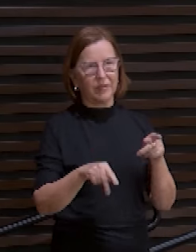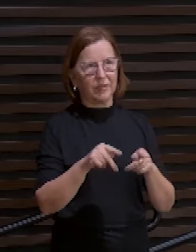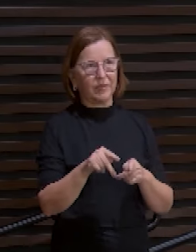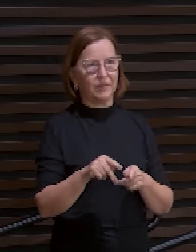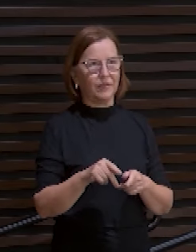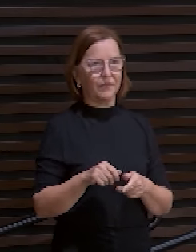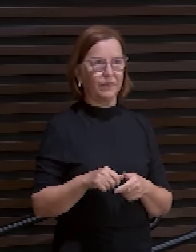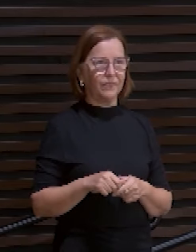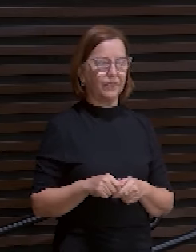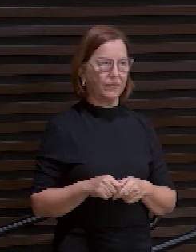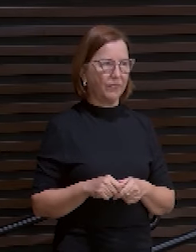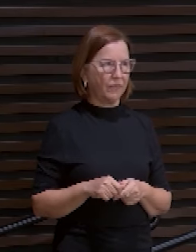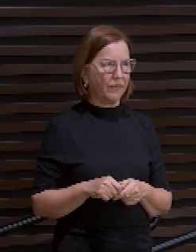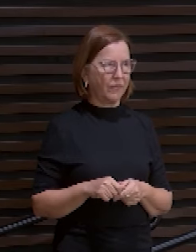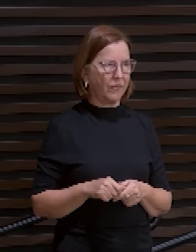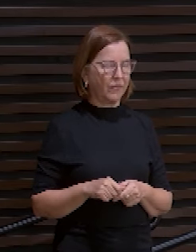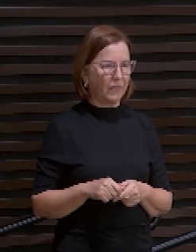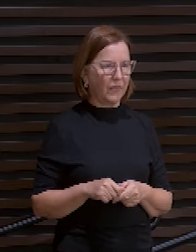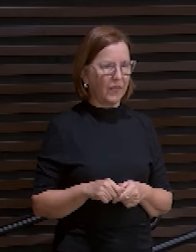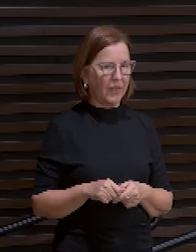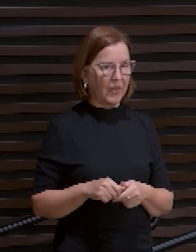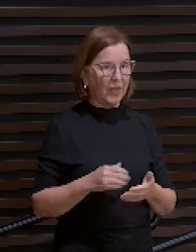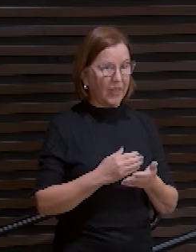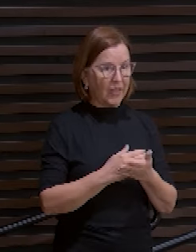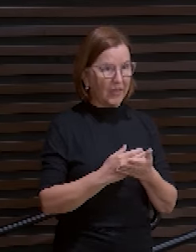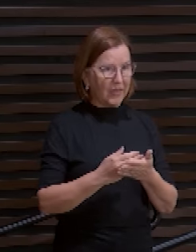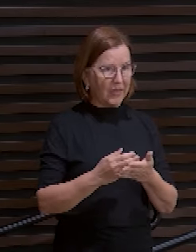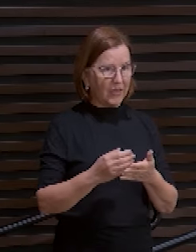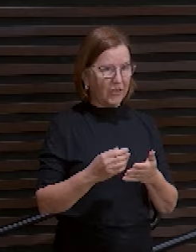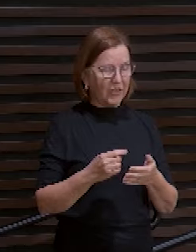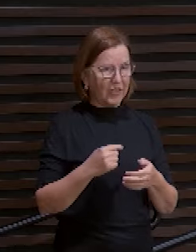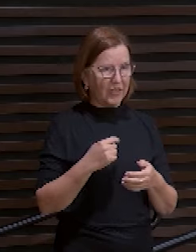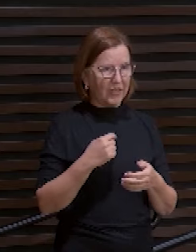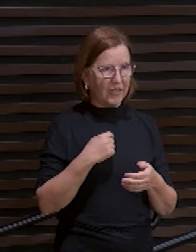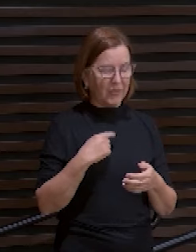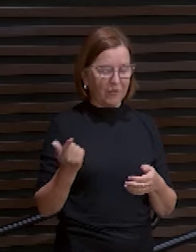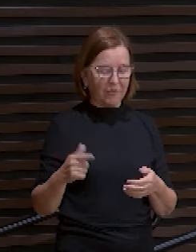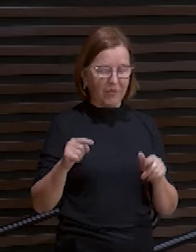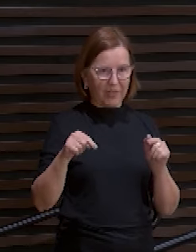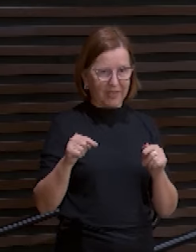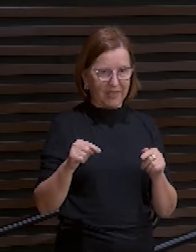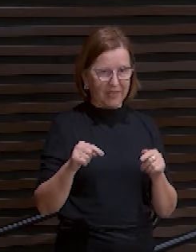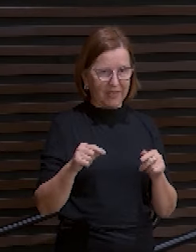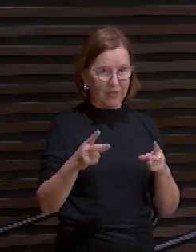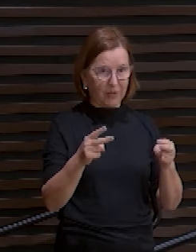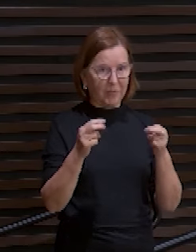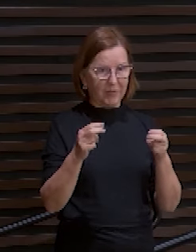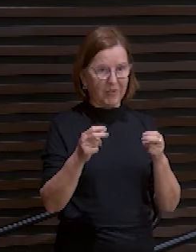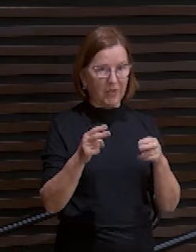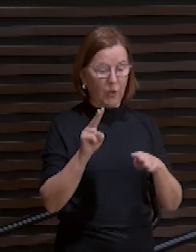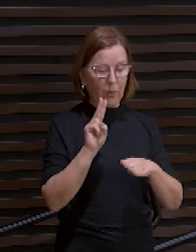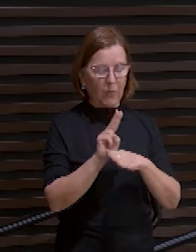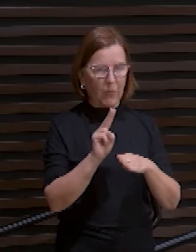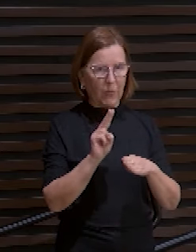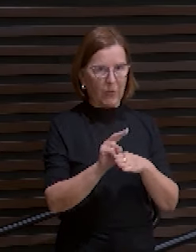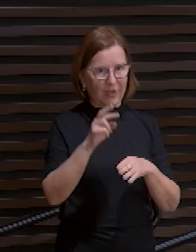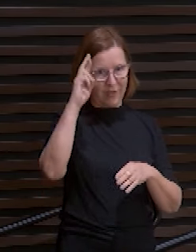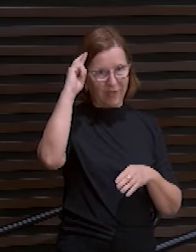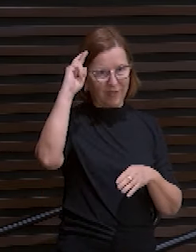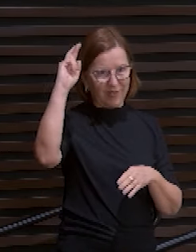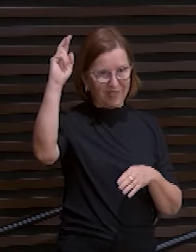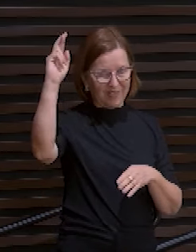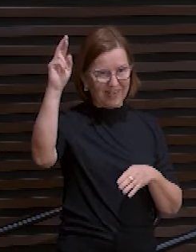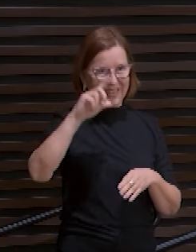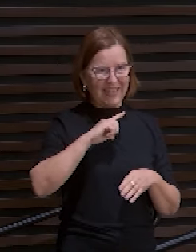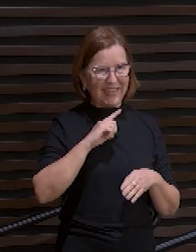desde que eu estou nessa comunidade eu vejo esse Cuidado que o Senhor tem tido através da nossa comunidade com